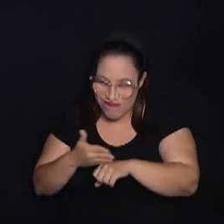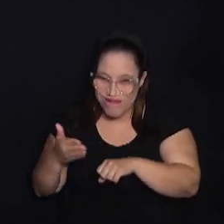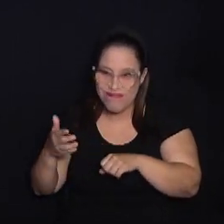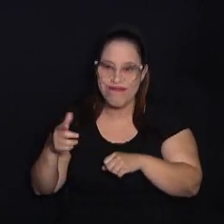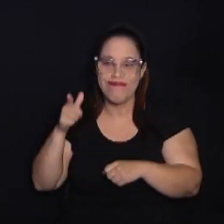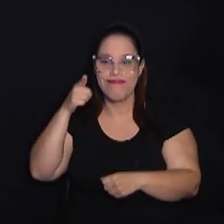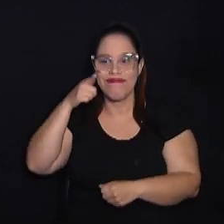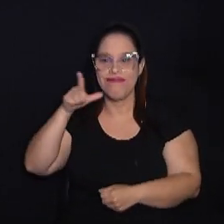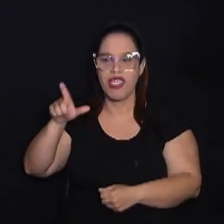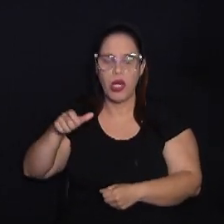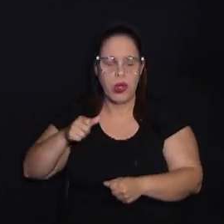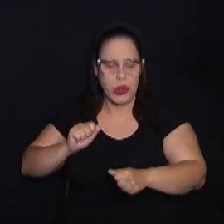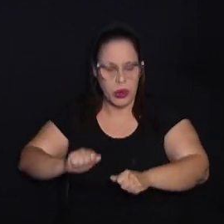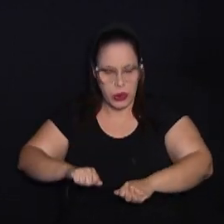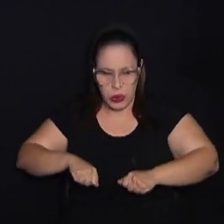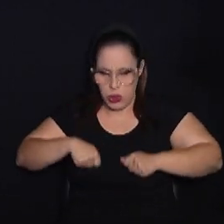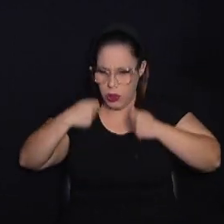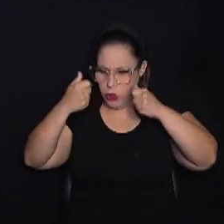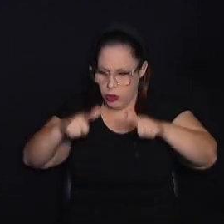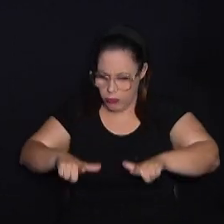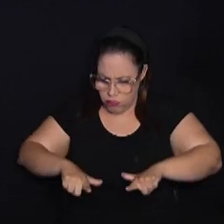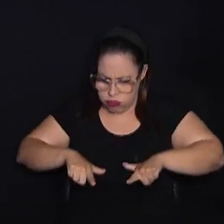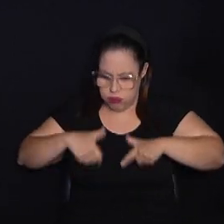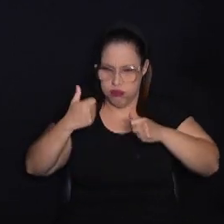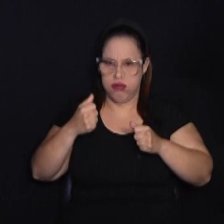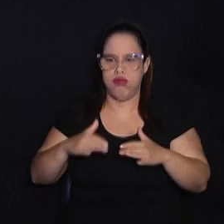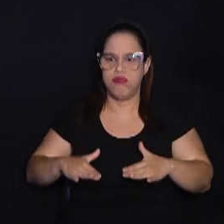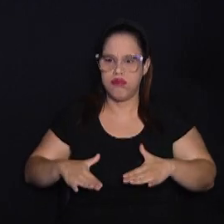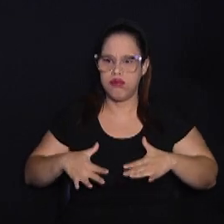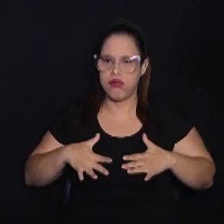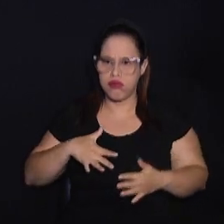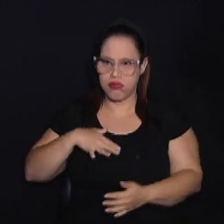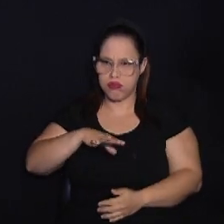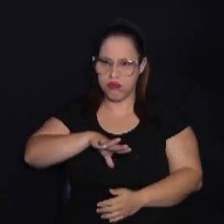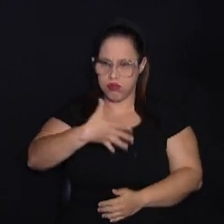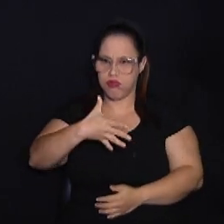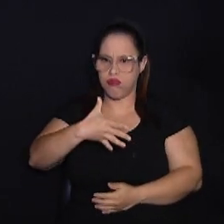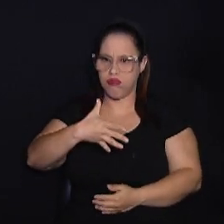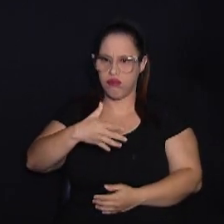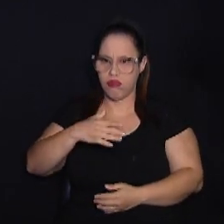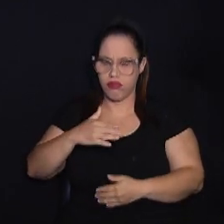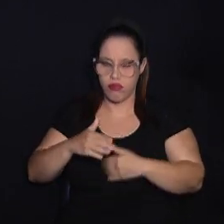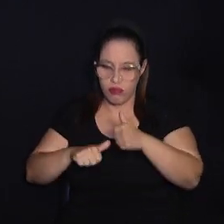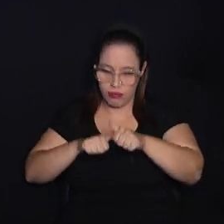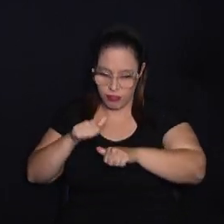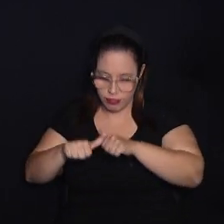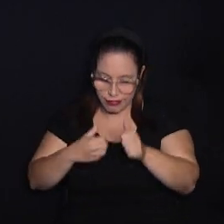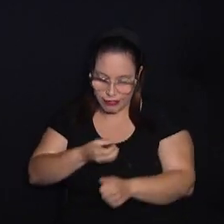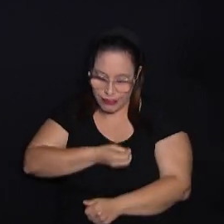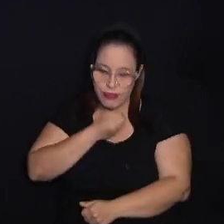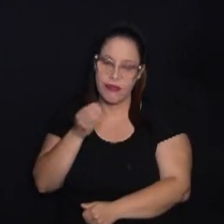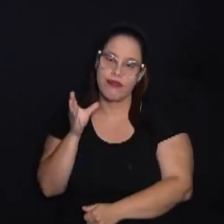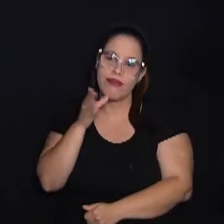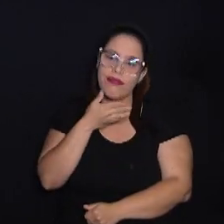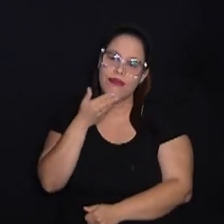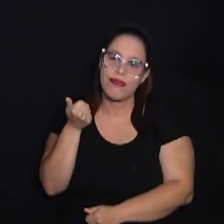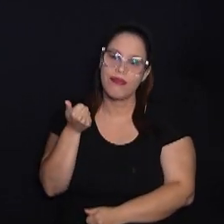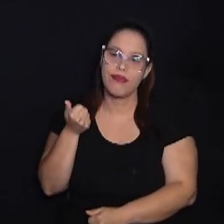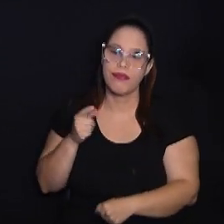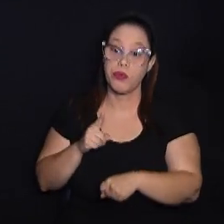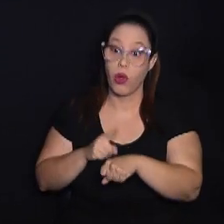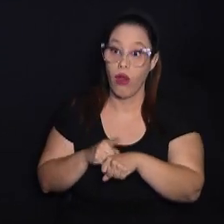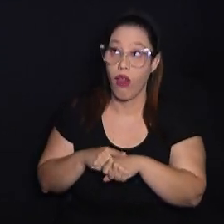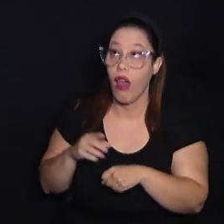anos de persistência e coragem que mudaram minha vida para melhor. Tempos que